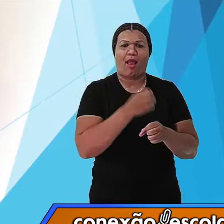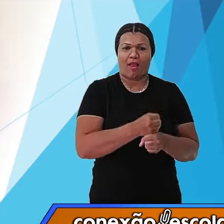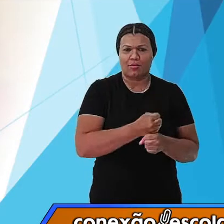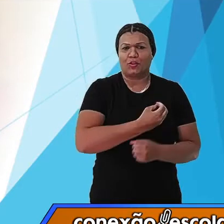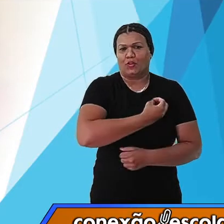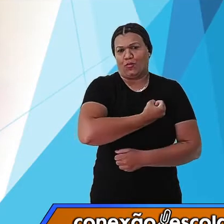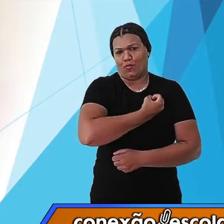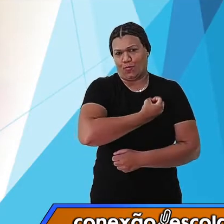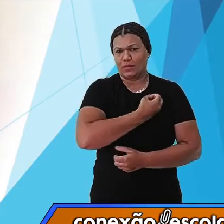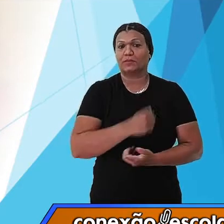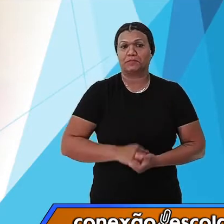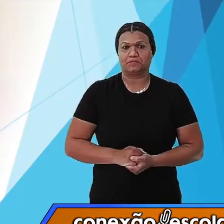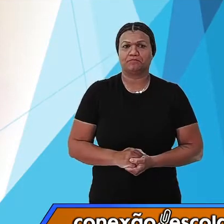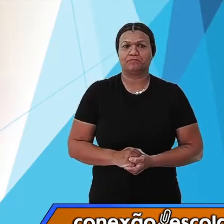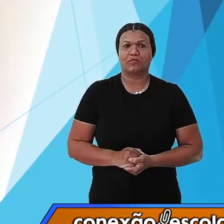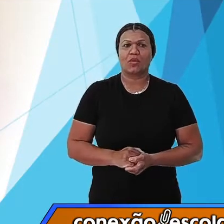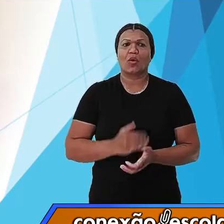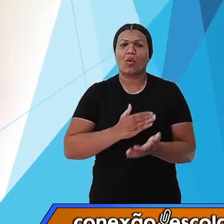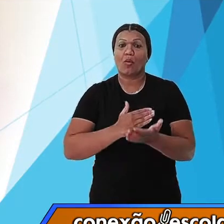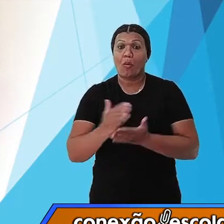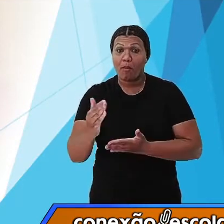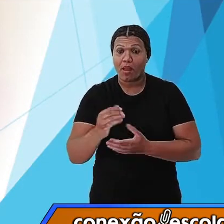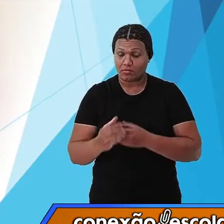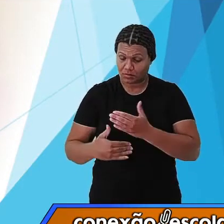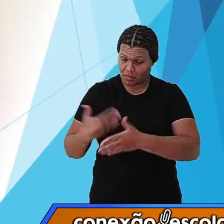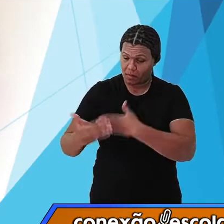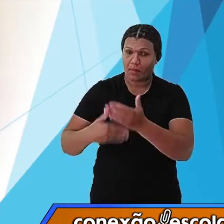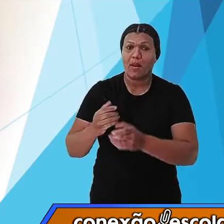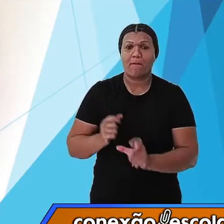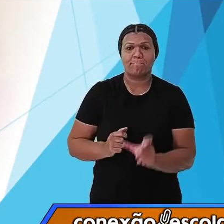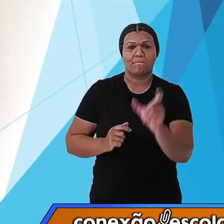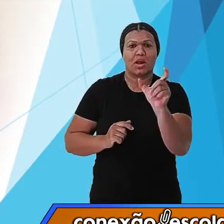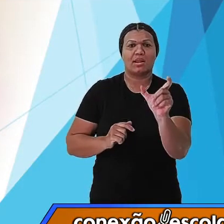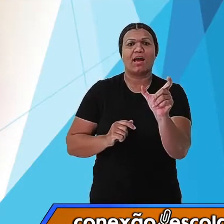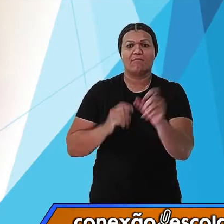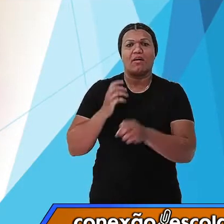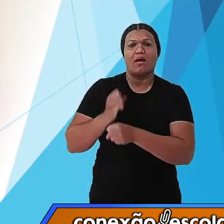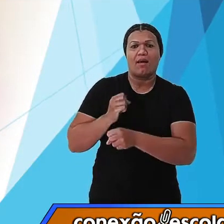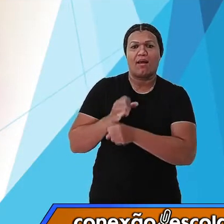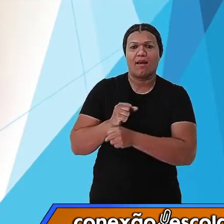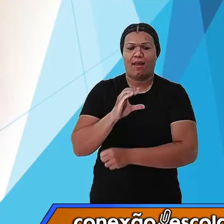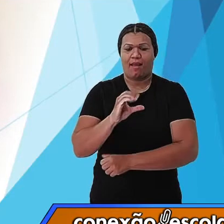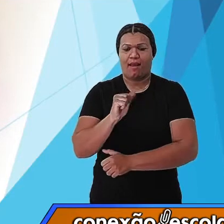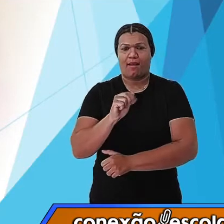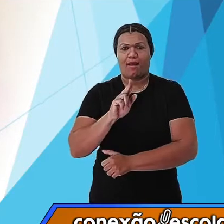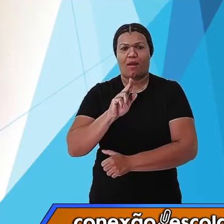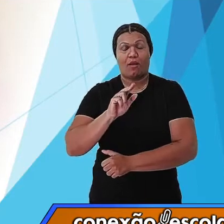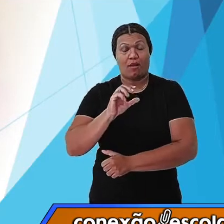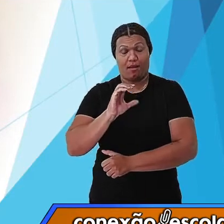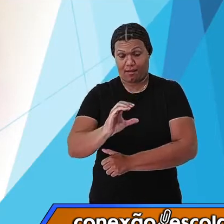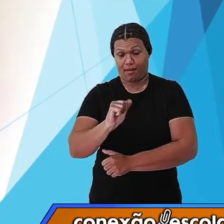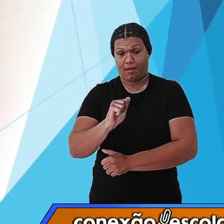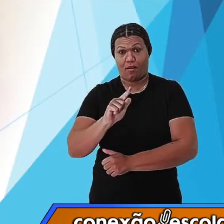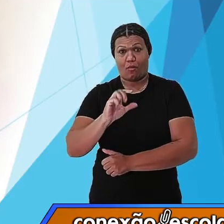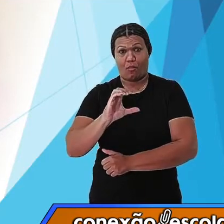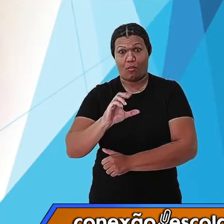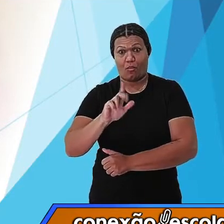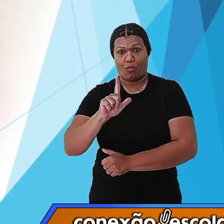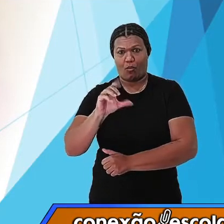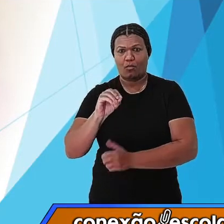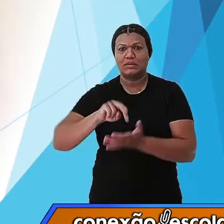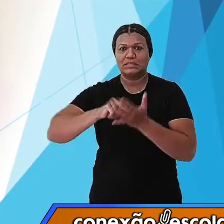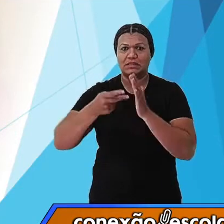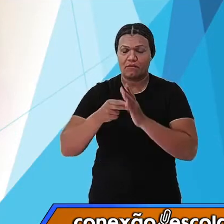a evolução surgiu a palavra cálculo, que significa contas com pedras.